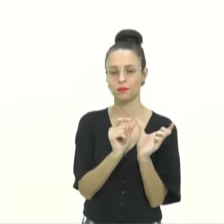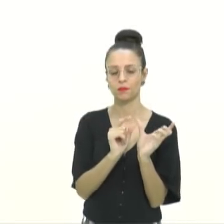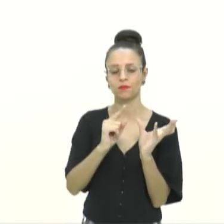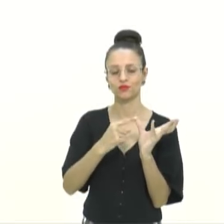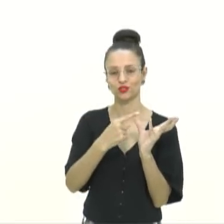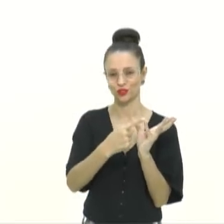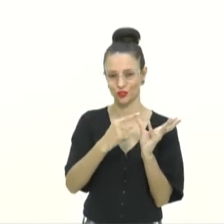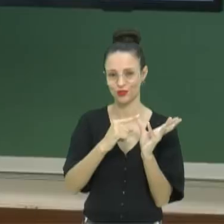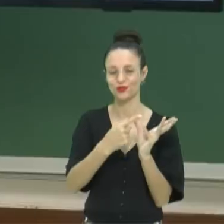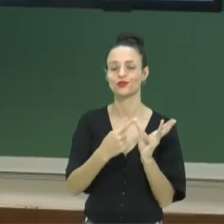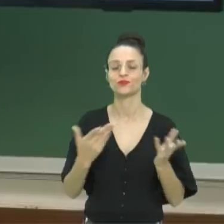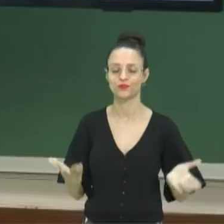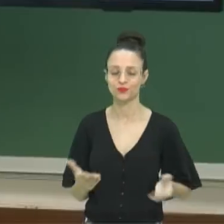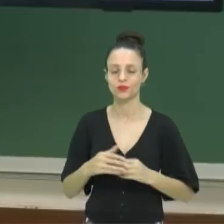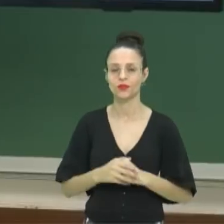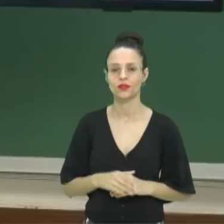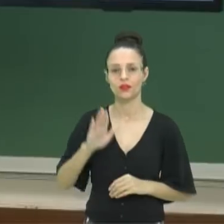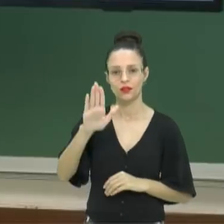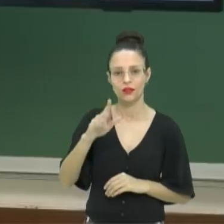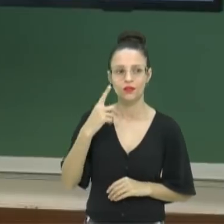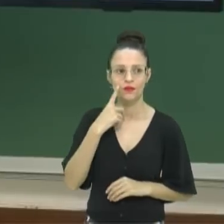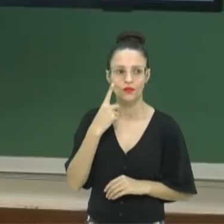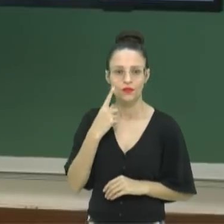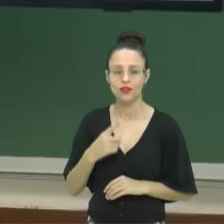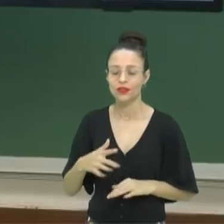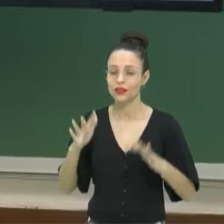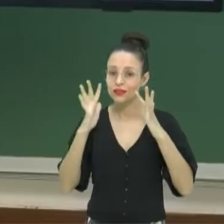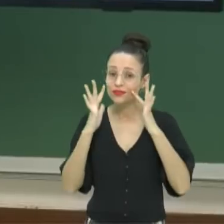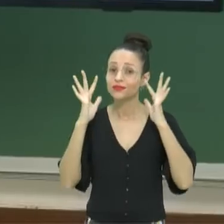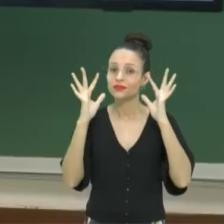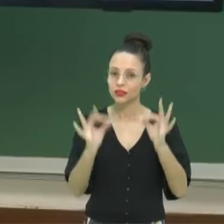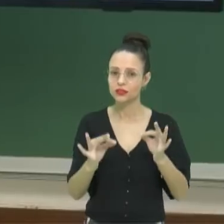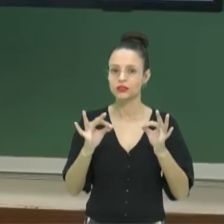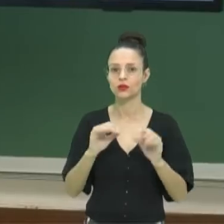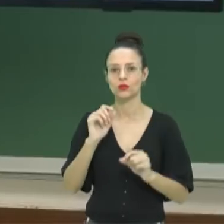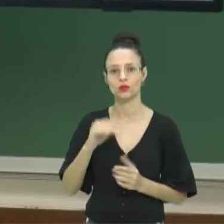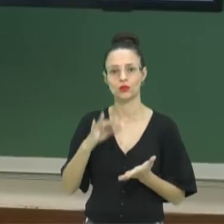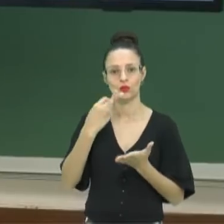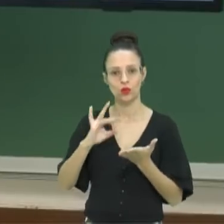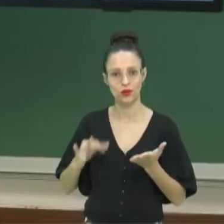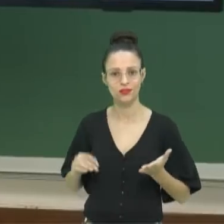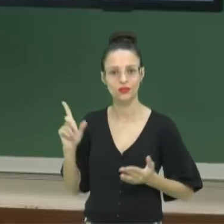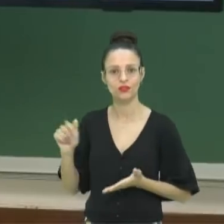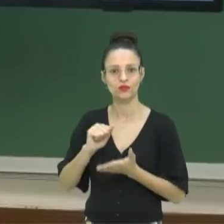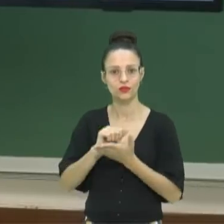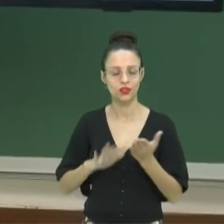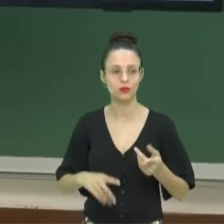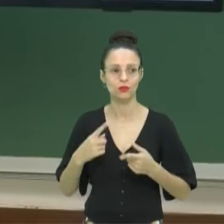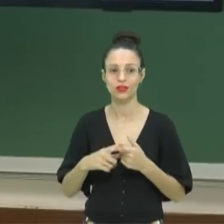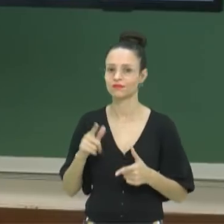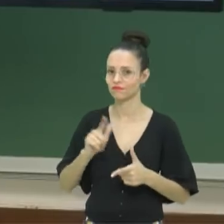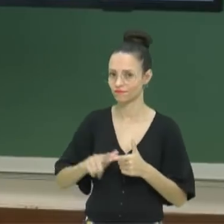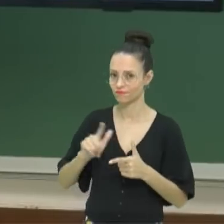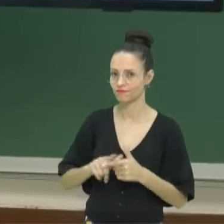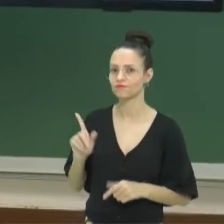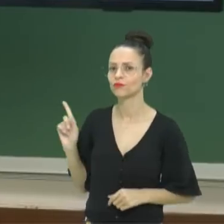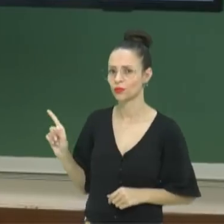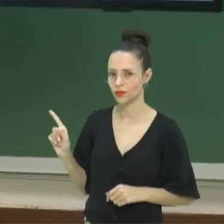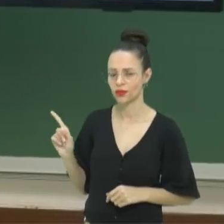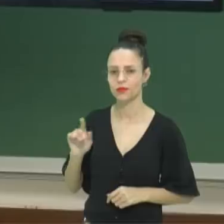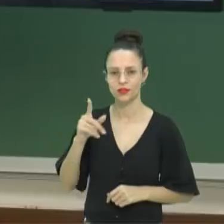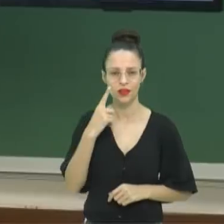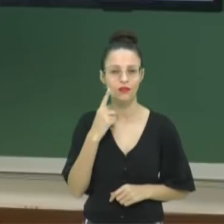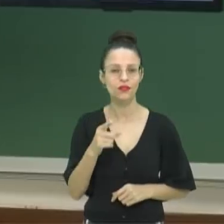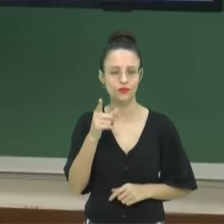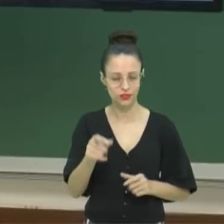ditongo. E aí, eu quero que você fique bastante atento na correção desse exercício, que tem um problema lá na correção. Quero